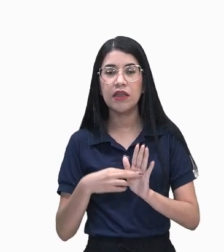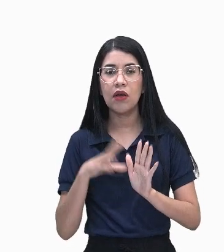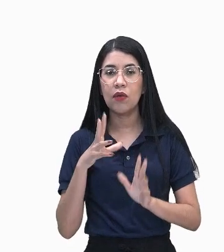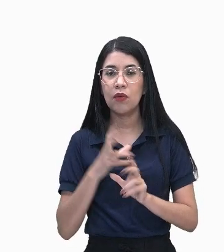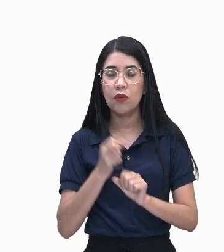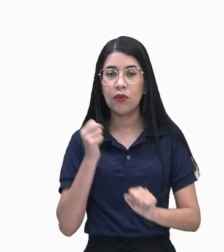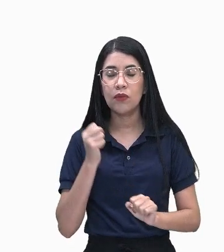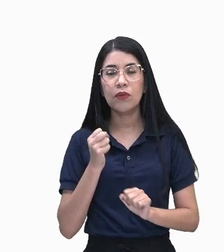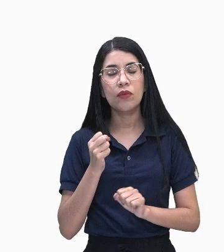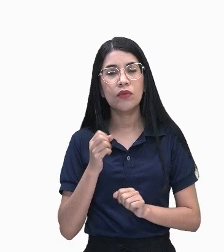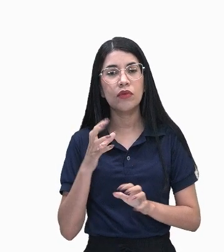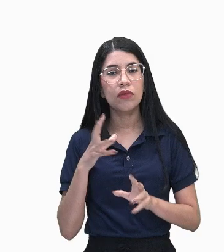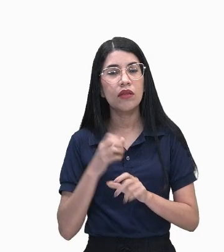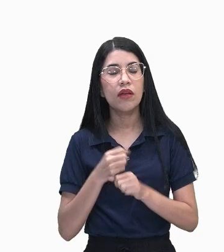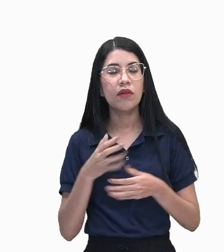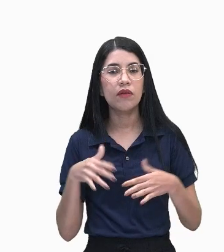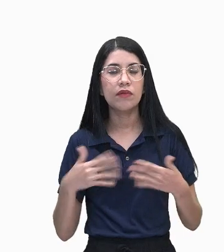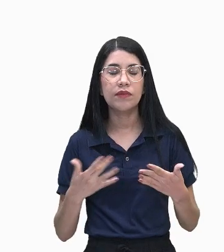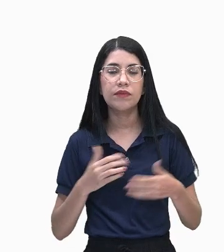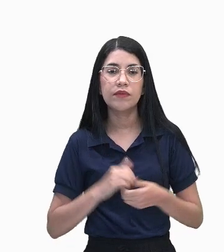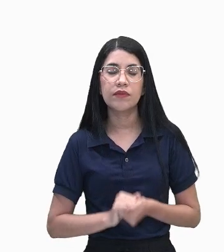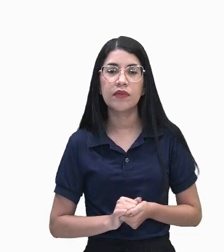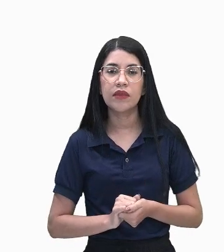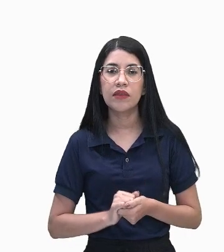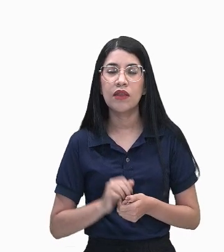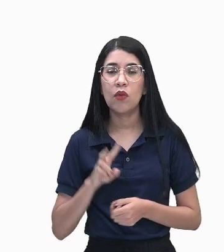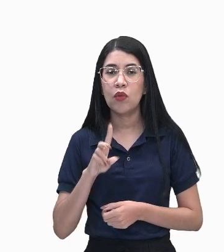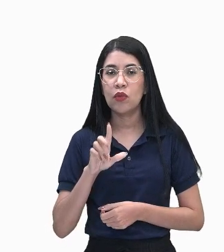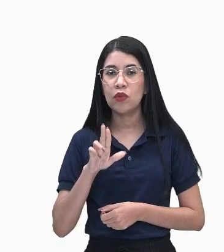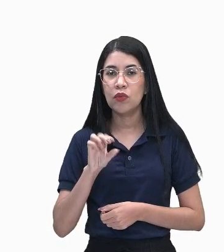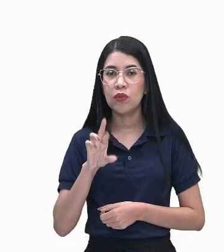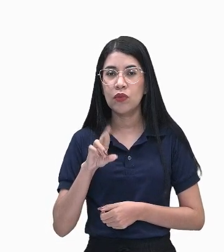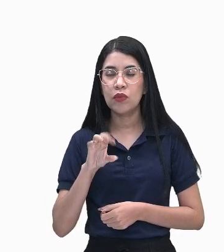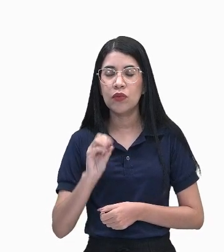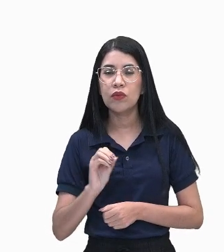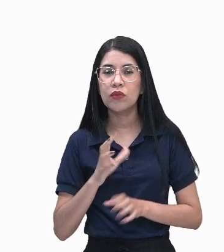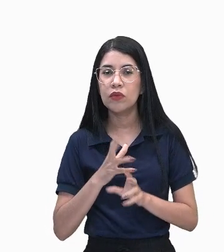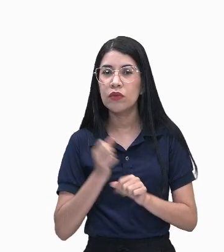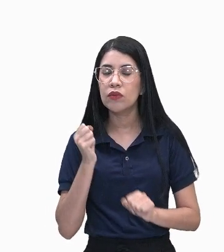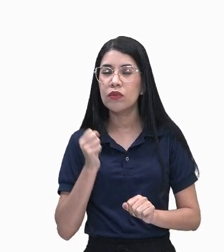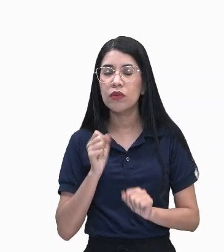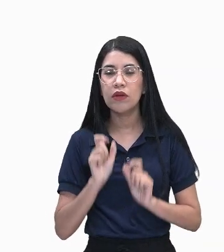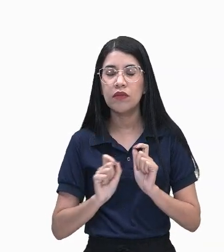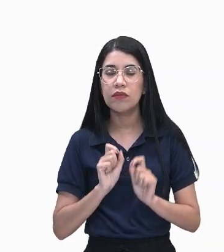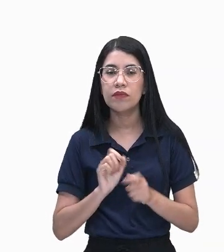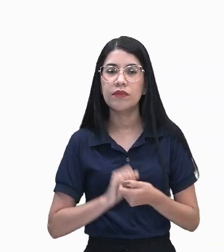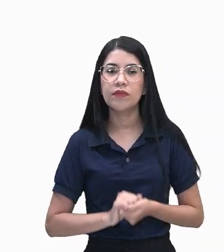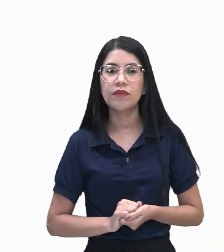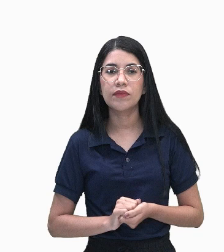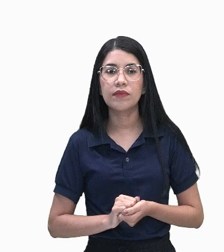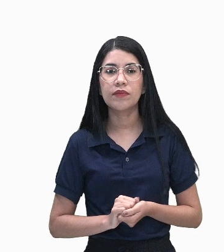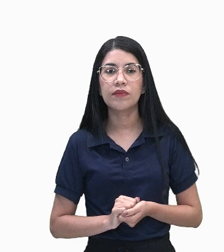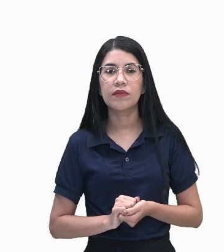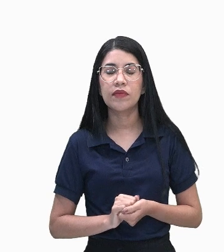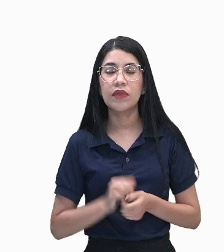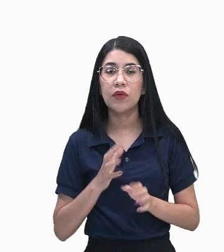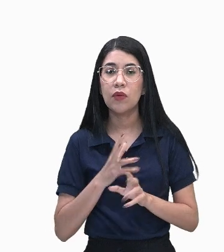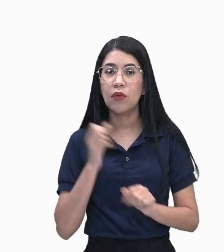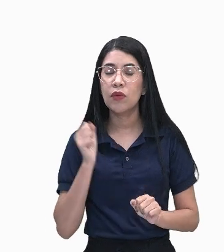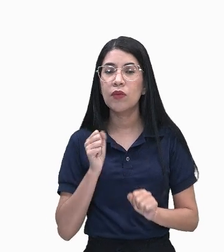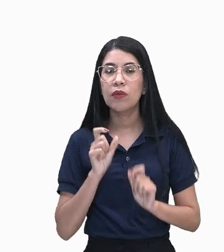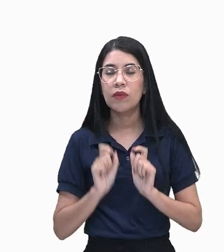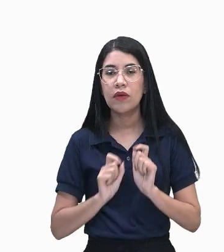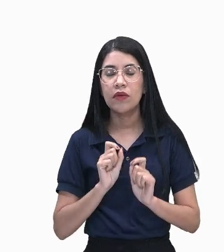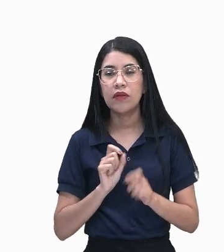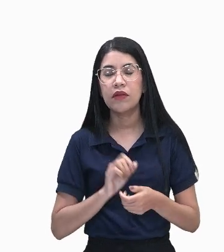tá bom? Então, o que é lucro mesmo, né? Bora pensar então aqui um pouquinho antes de responder a questão. Lucro, pessoal, olha